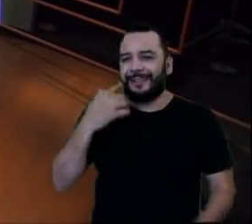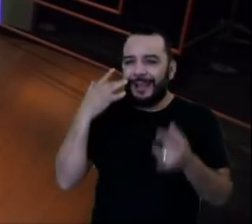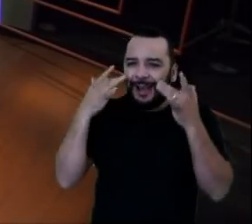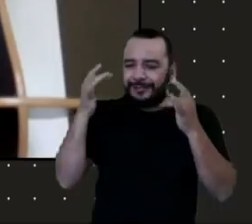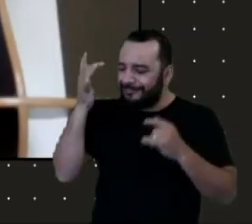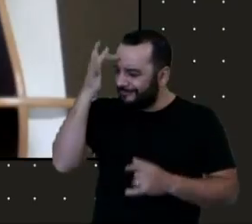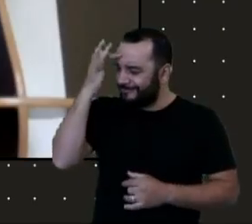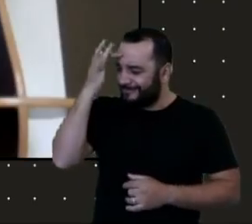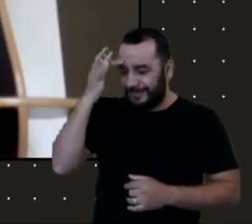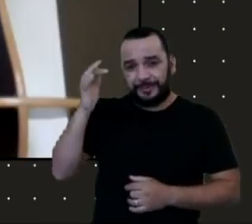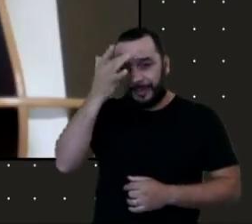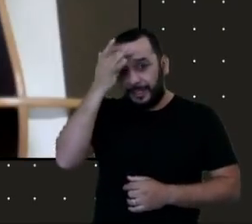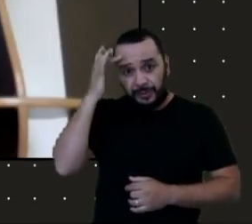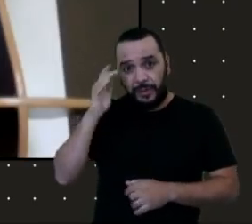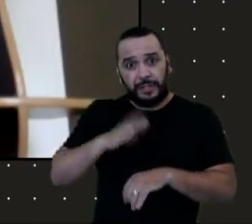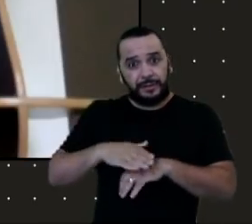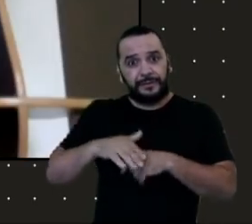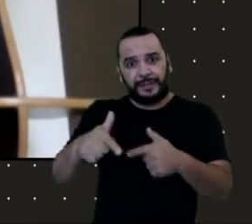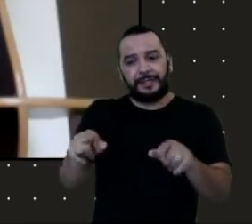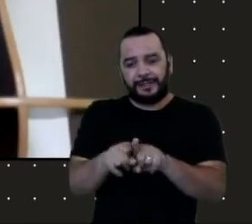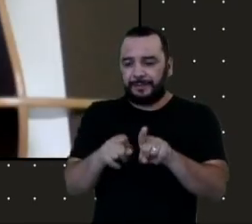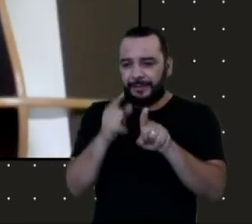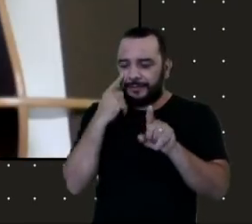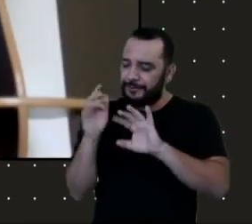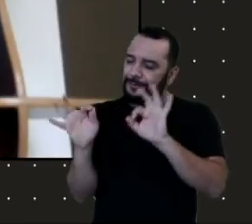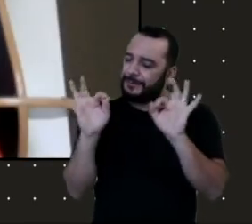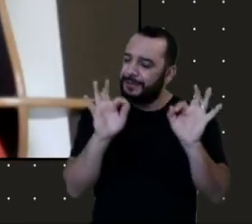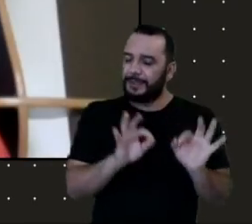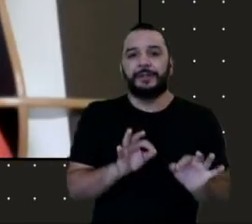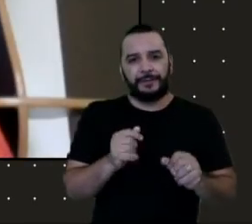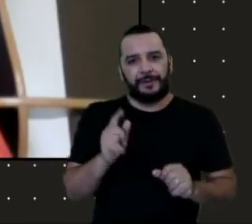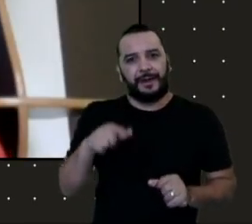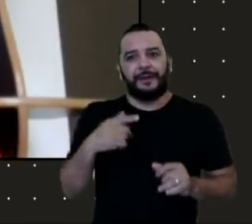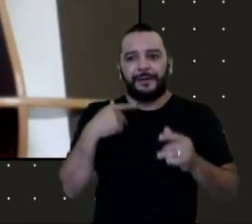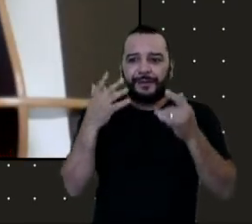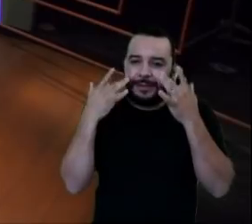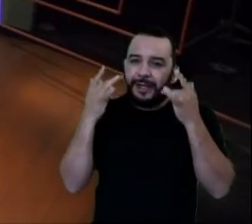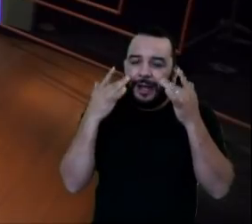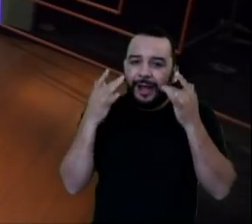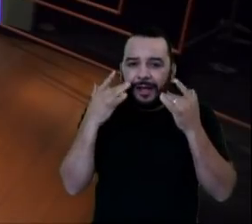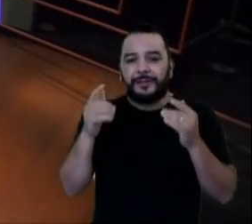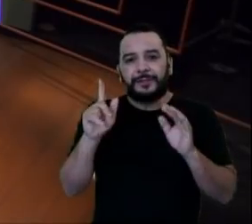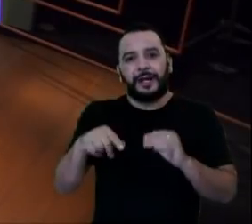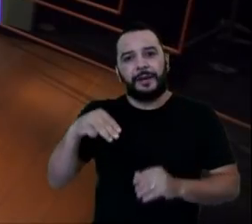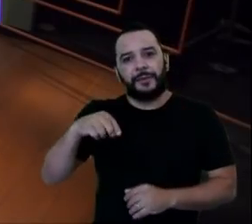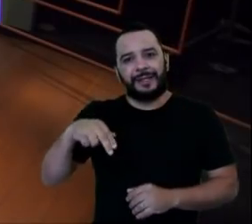você interpretava 5 personagens. É um mergulho aí de grande profundidade, não?